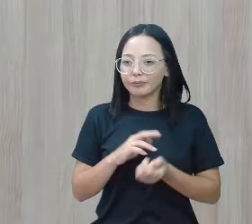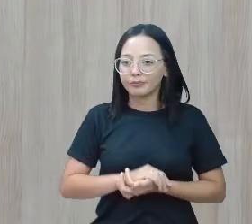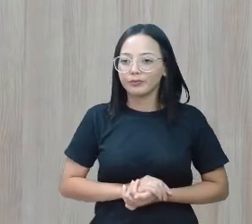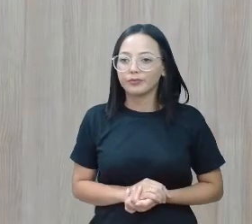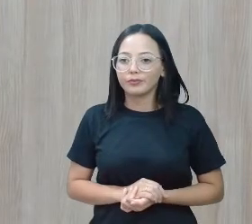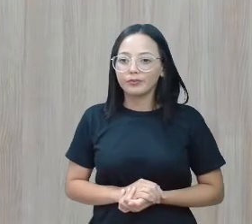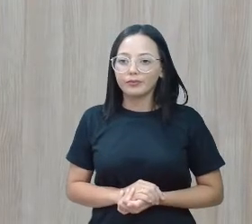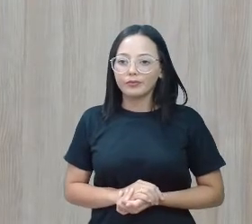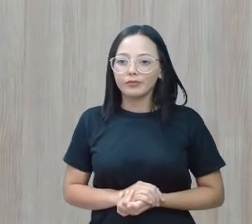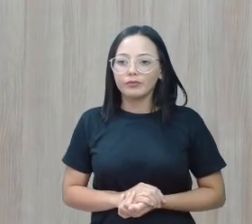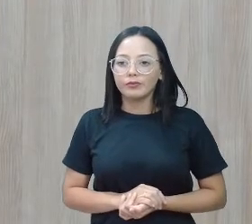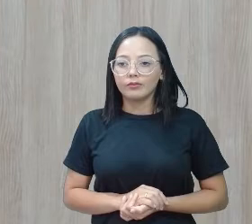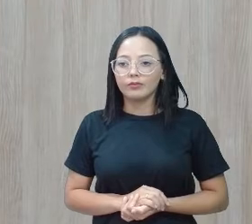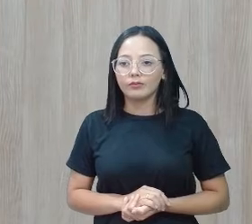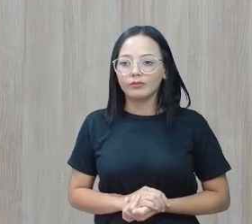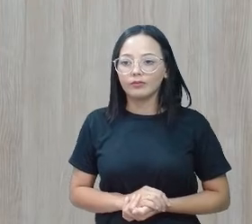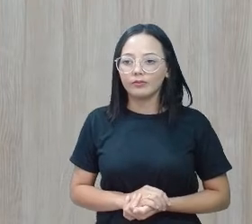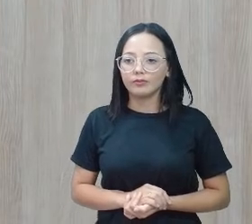verbos.